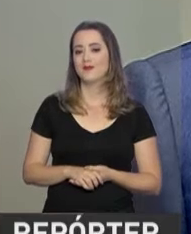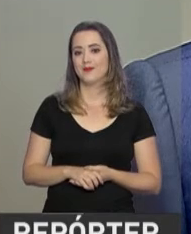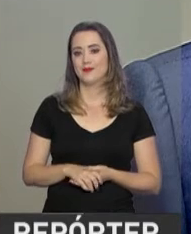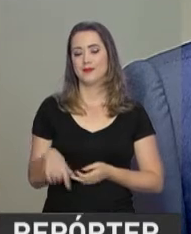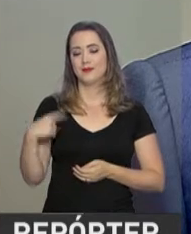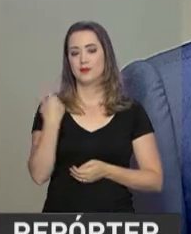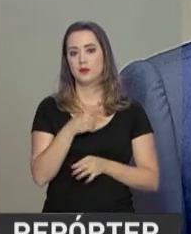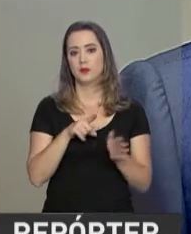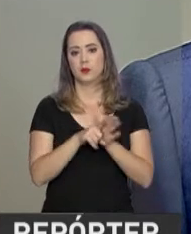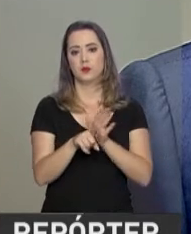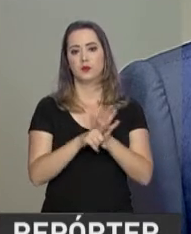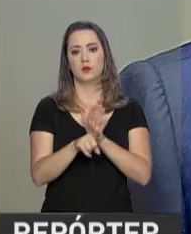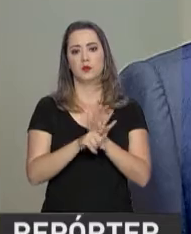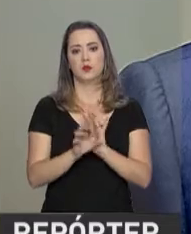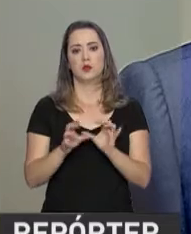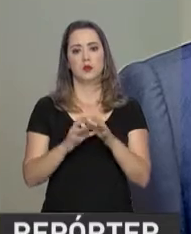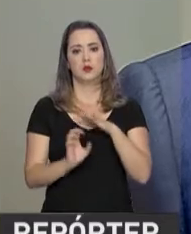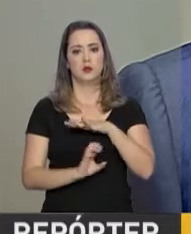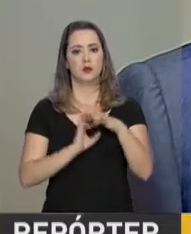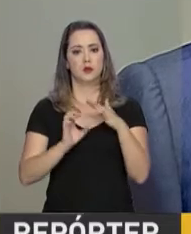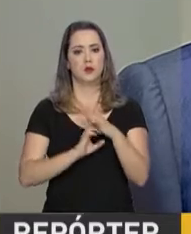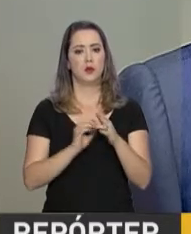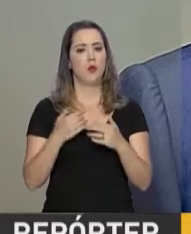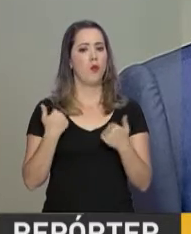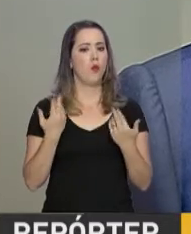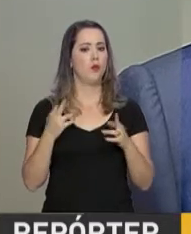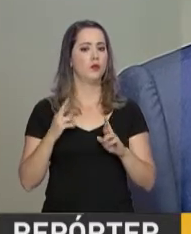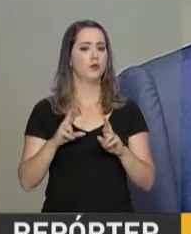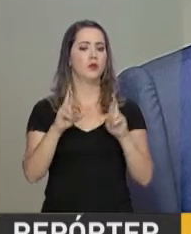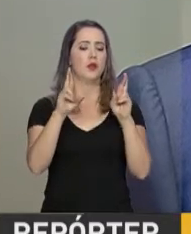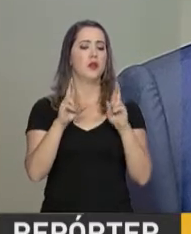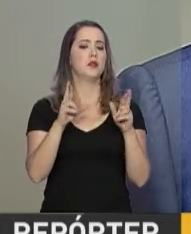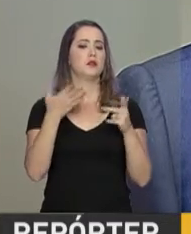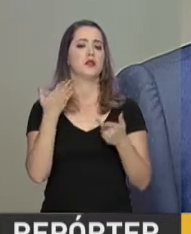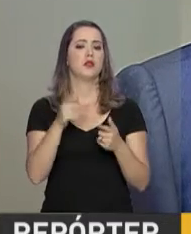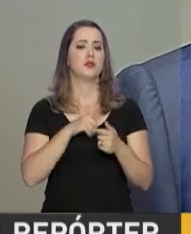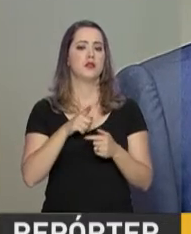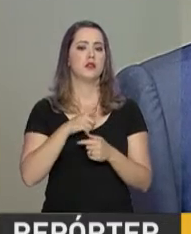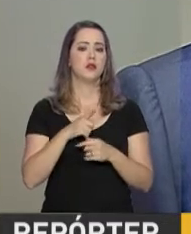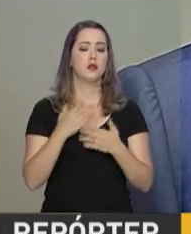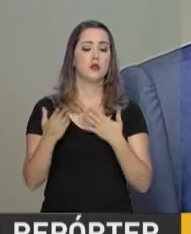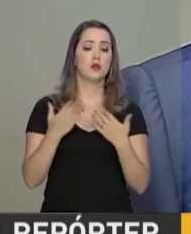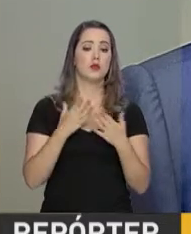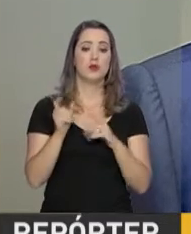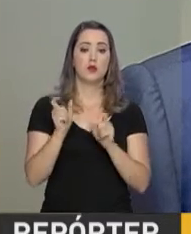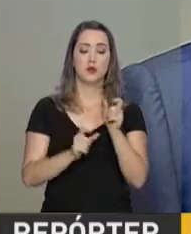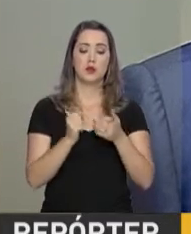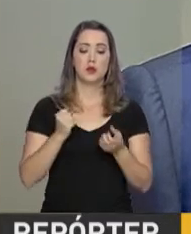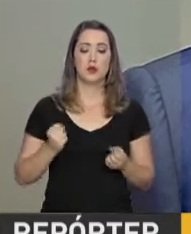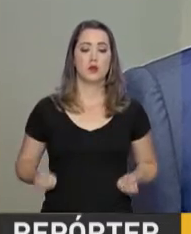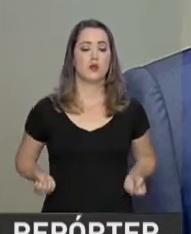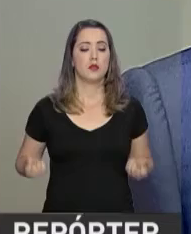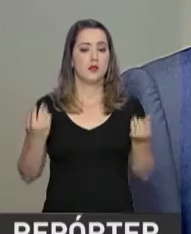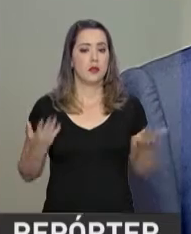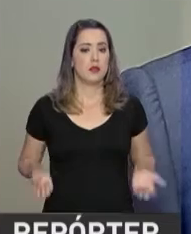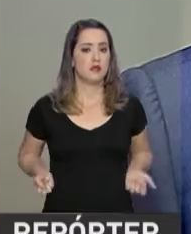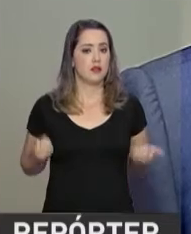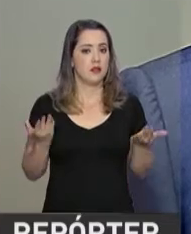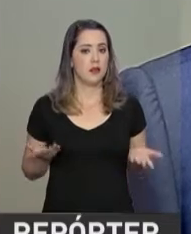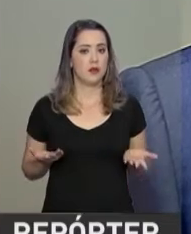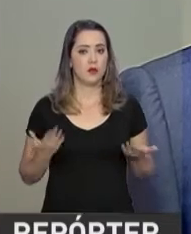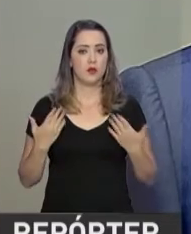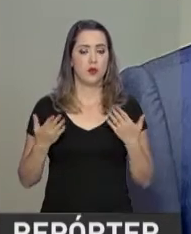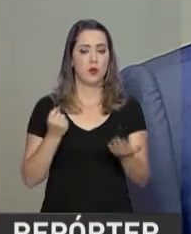pesquisamos também com os empresários qual é a expectativa que ele tinha relação com o consumidor vai gastar para fazer